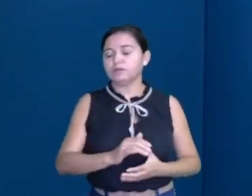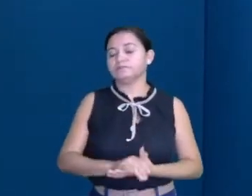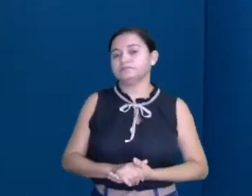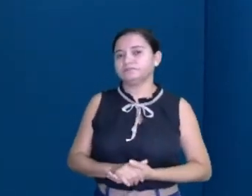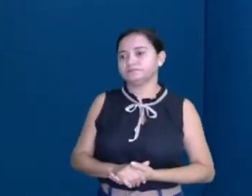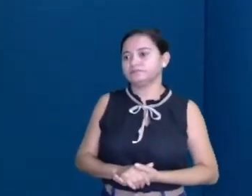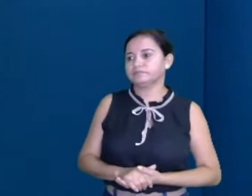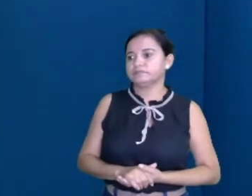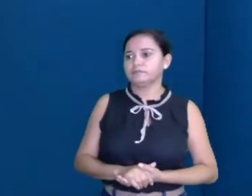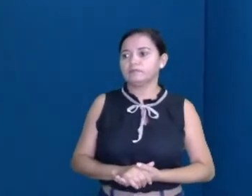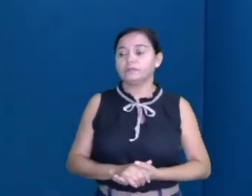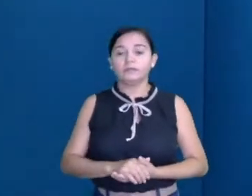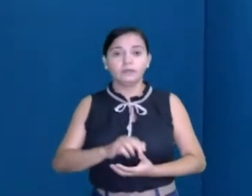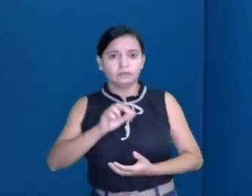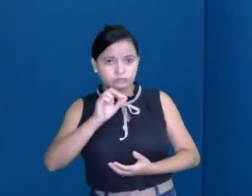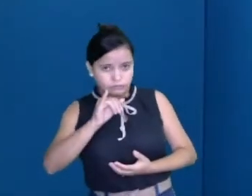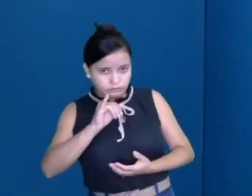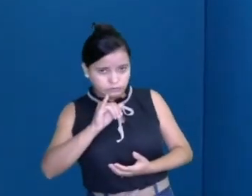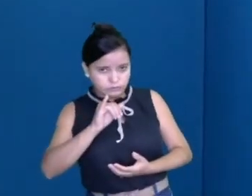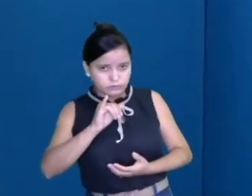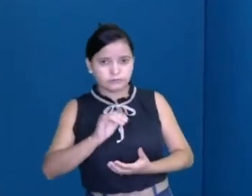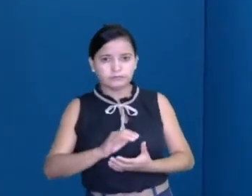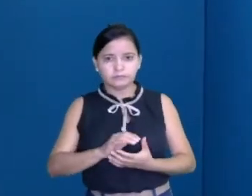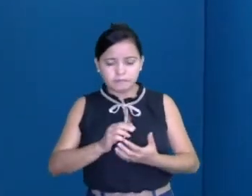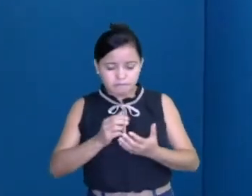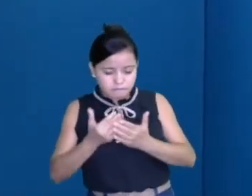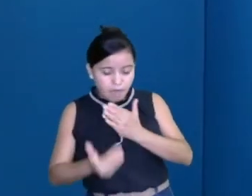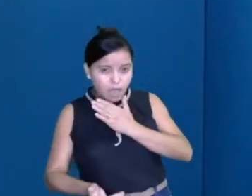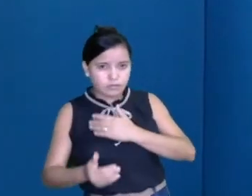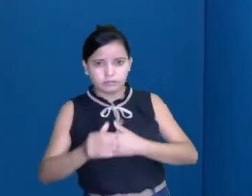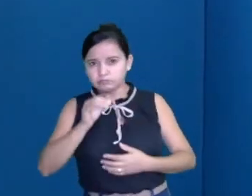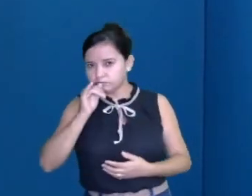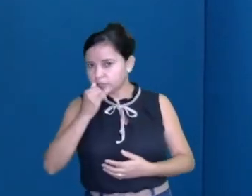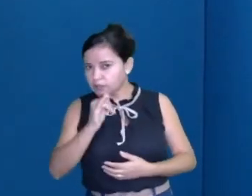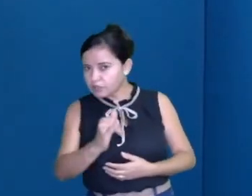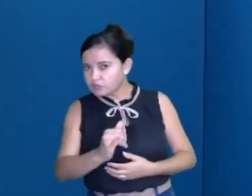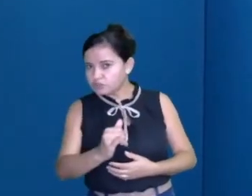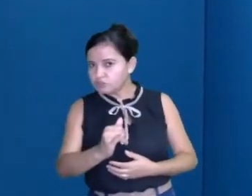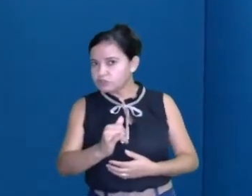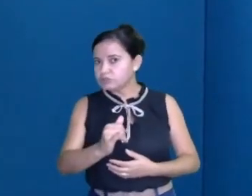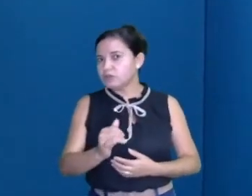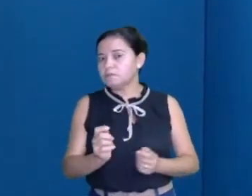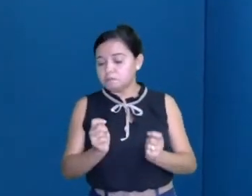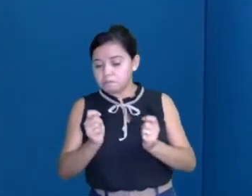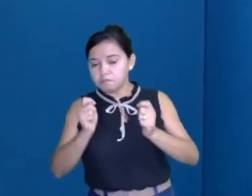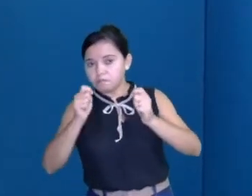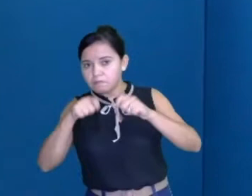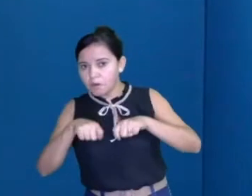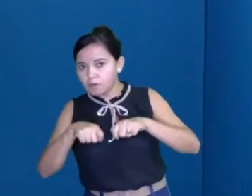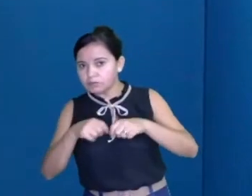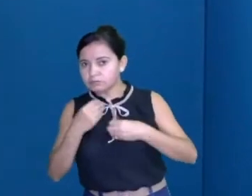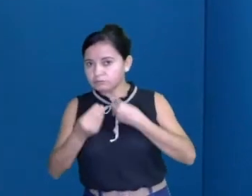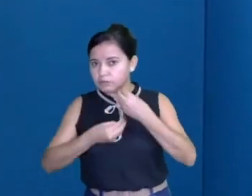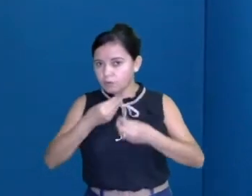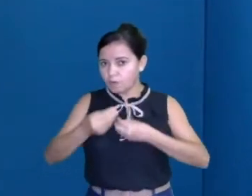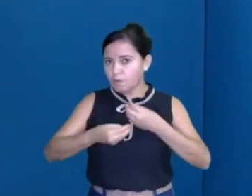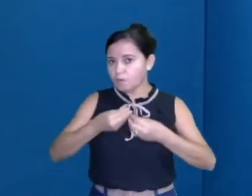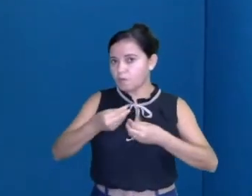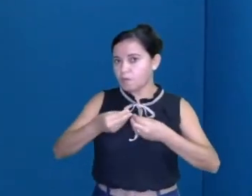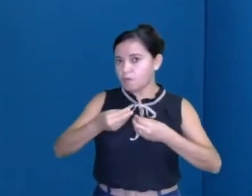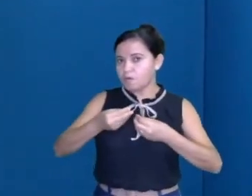ele está justamente perdendo energia, ele vai emitir essa energia que está sendo perdida na forma de radiação, na forma